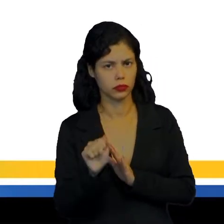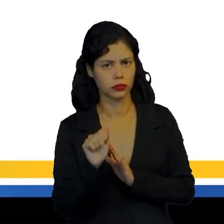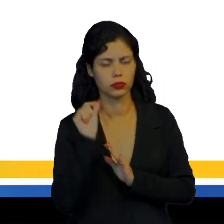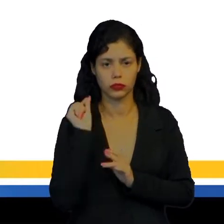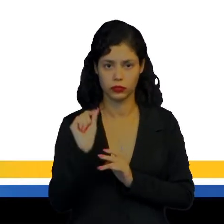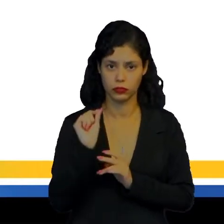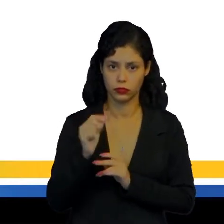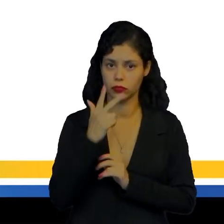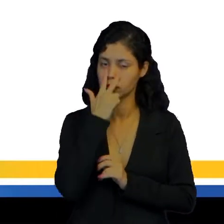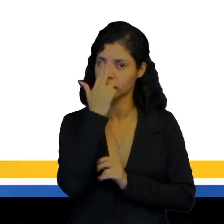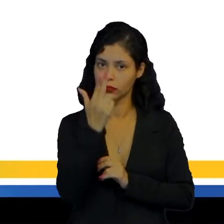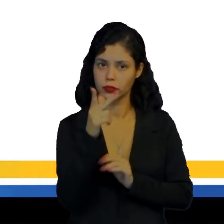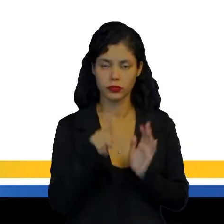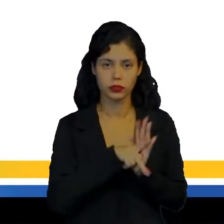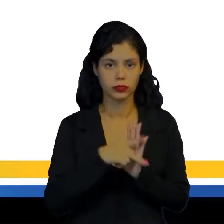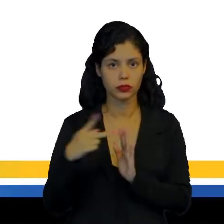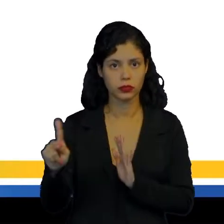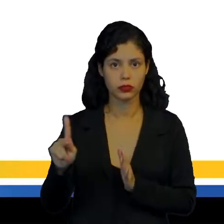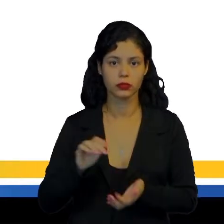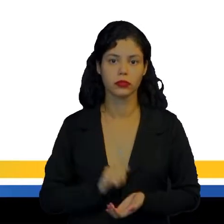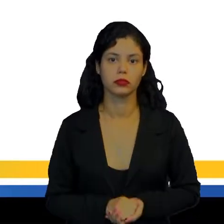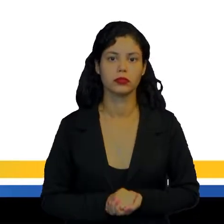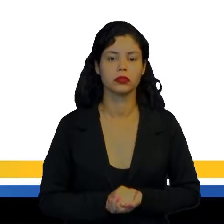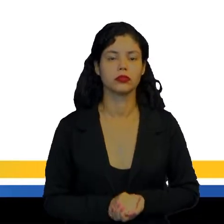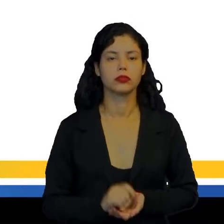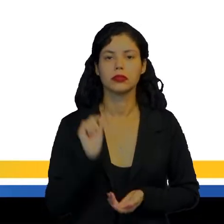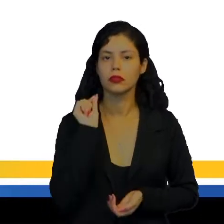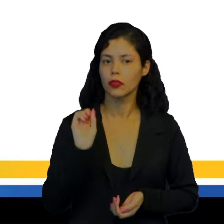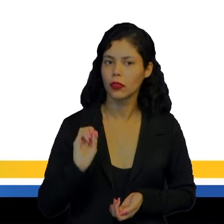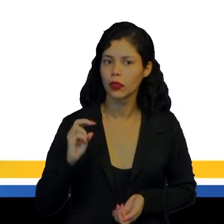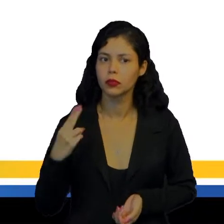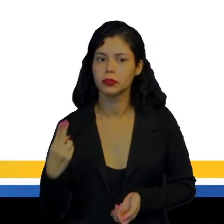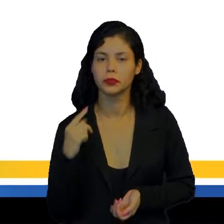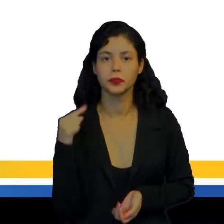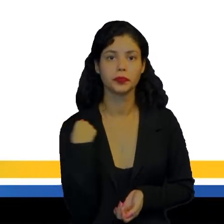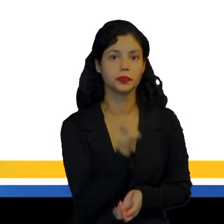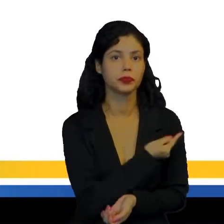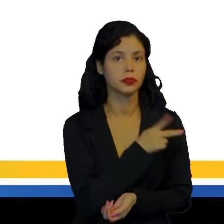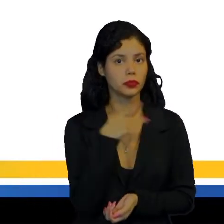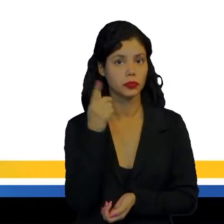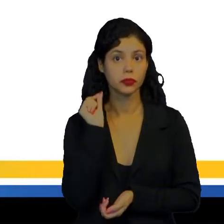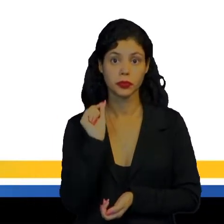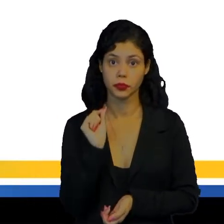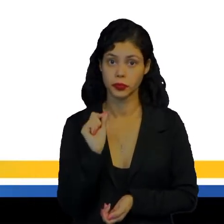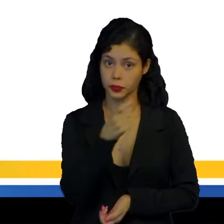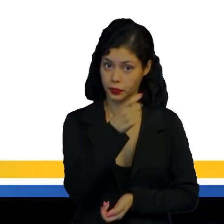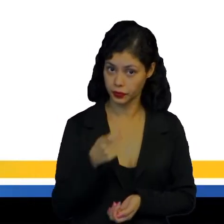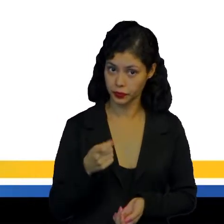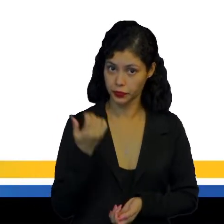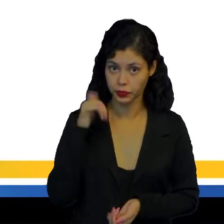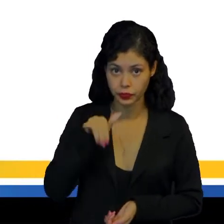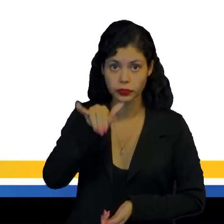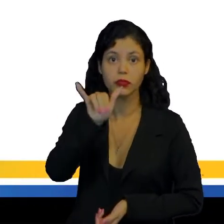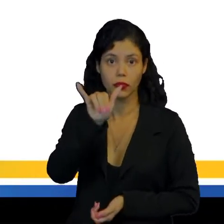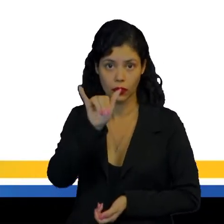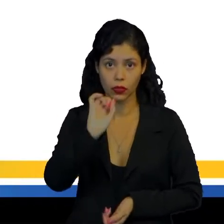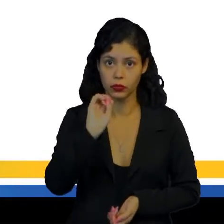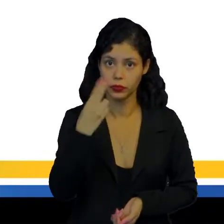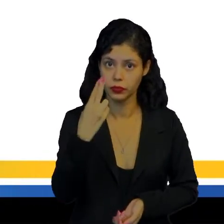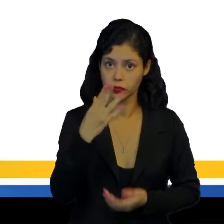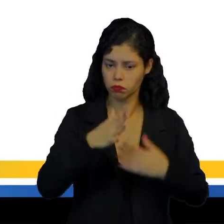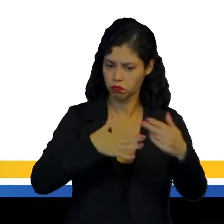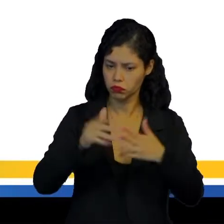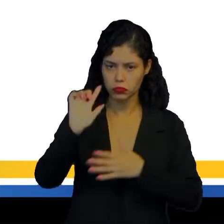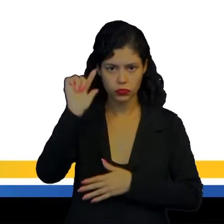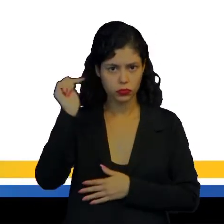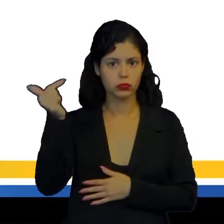que aparecem nela. Ou seja, a gente está falando aí do x e do y ou